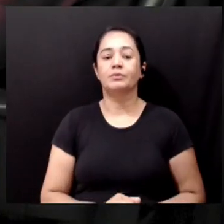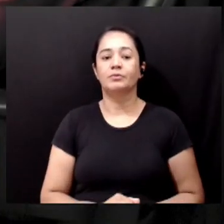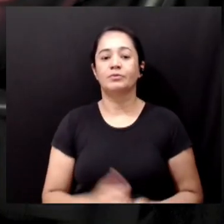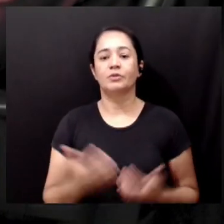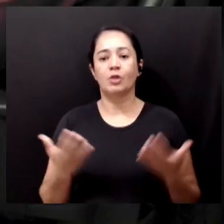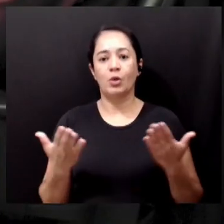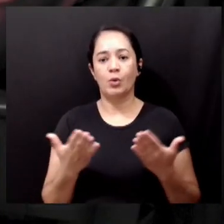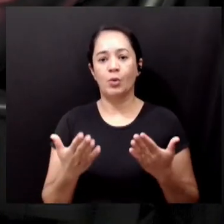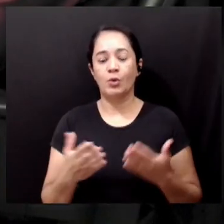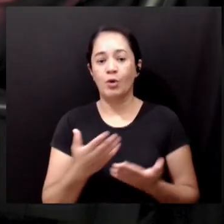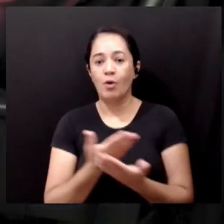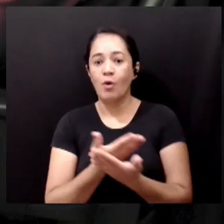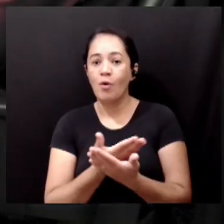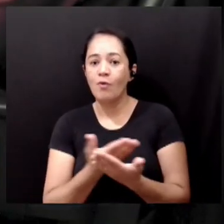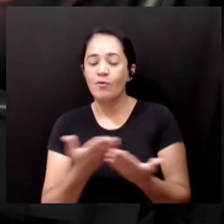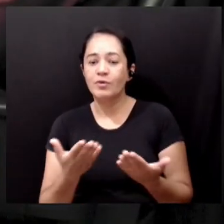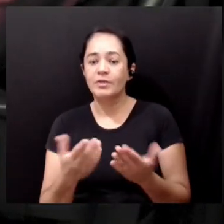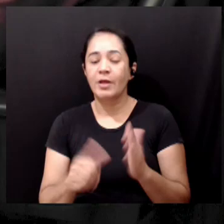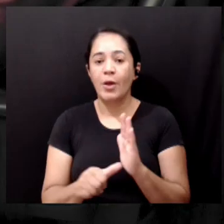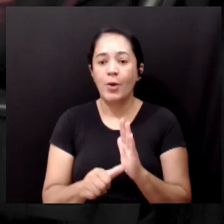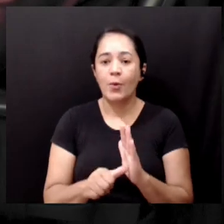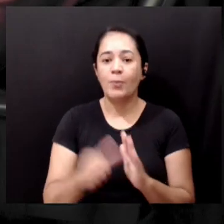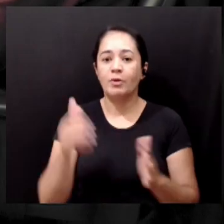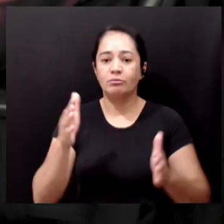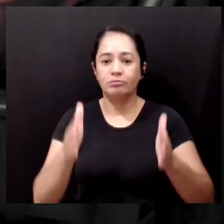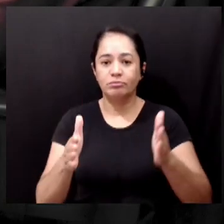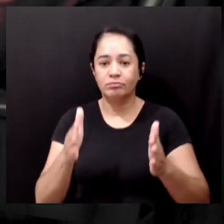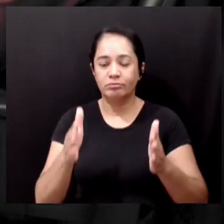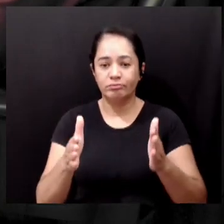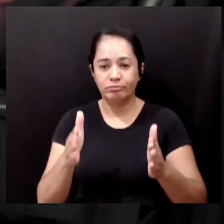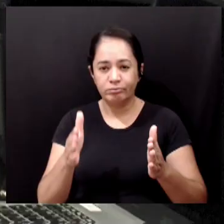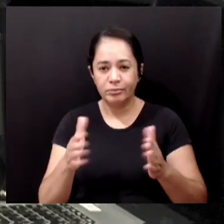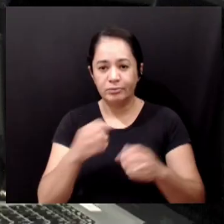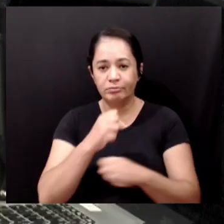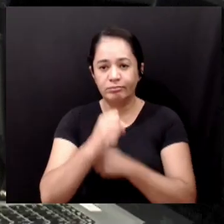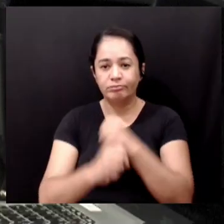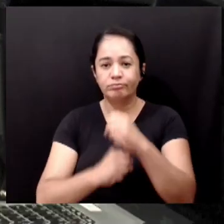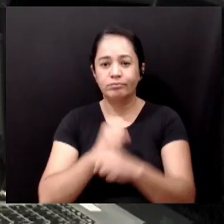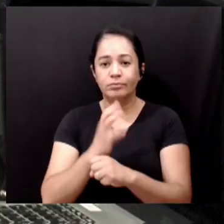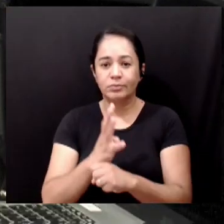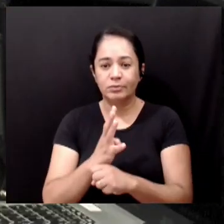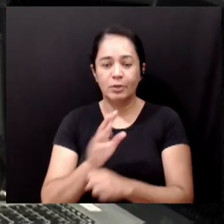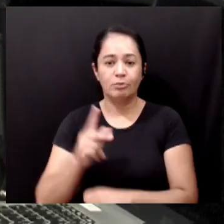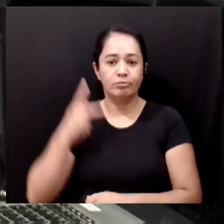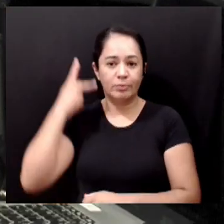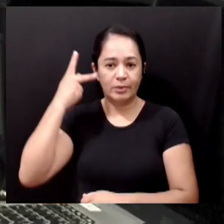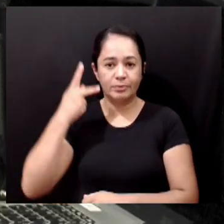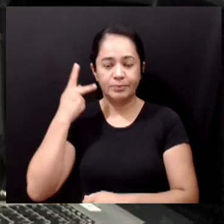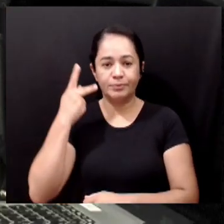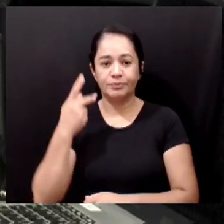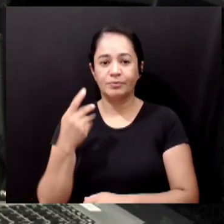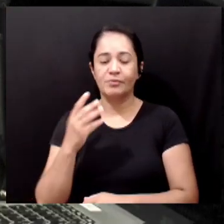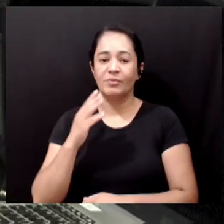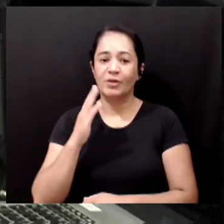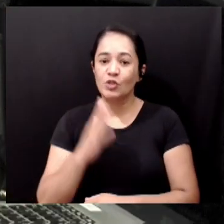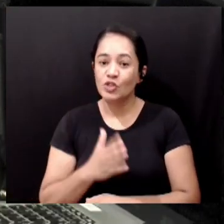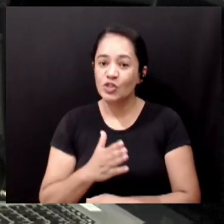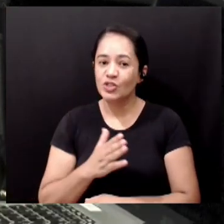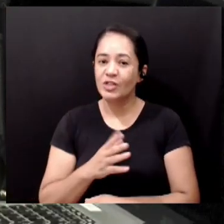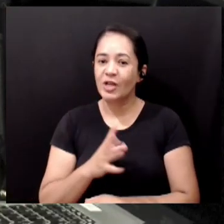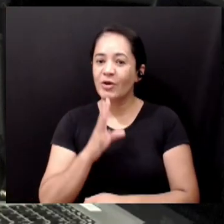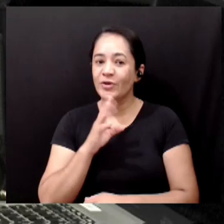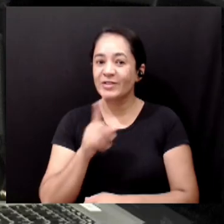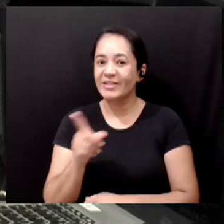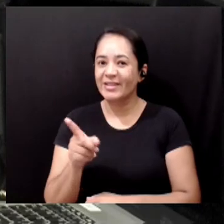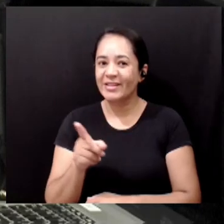primeiro mandato, a gente vai conversar ainda mais um pouquinho sobre isso, mas eu, como falei na abertura, conheço o vereador quando ele era ainda assessor.